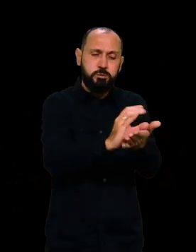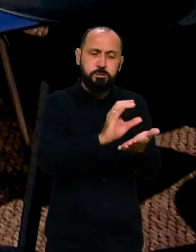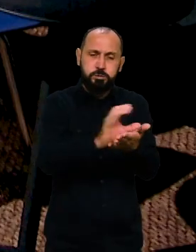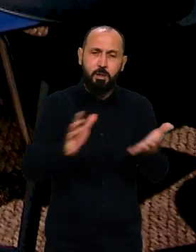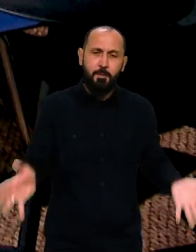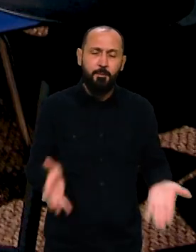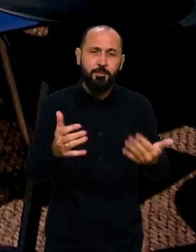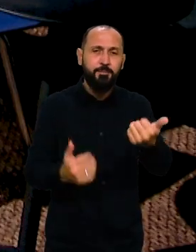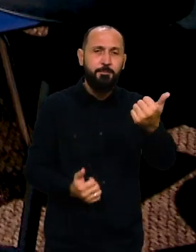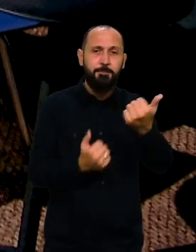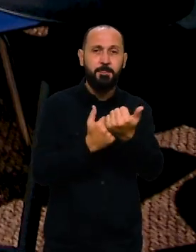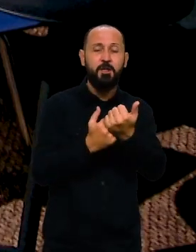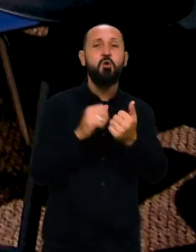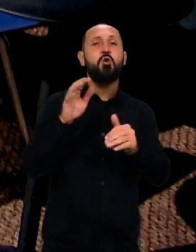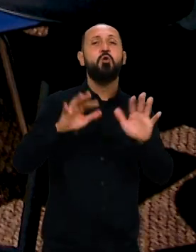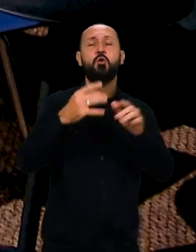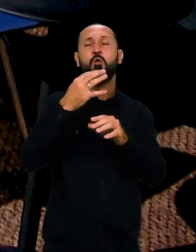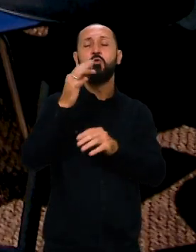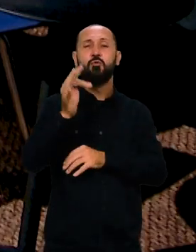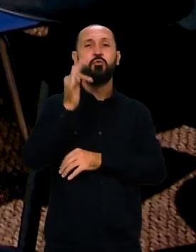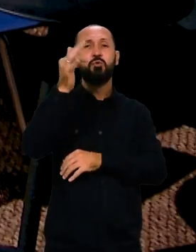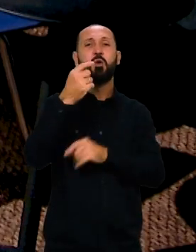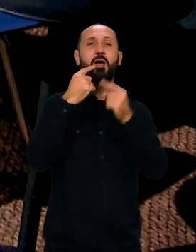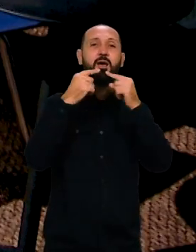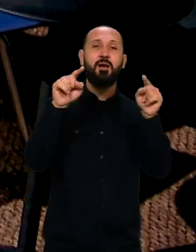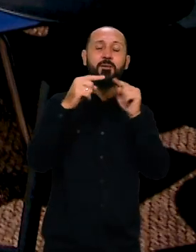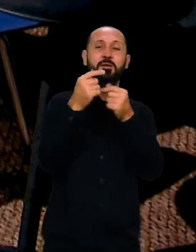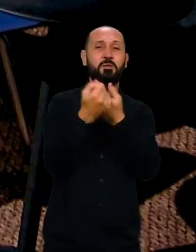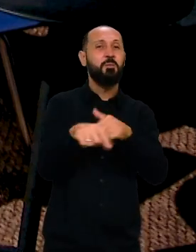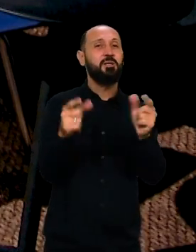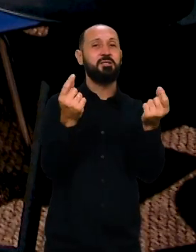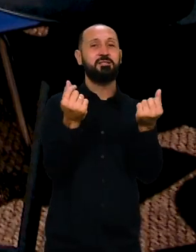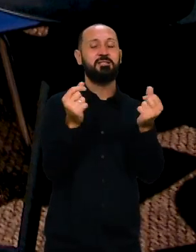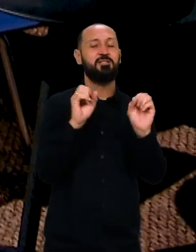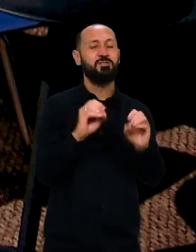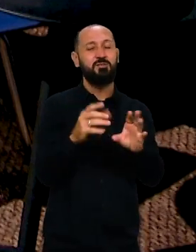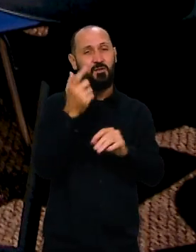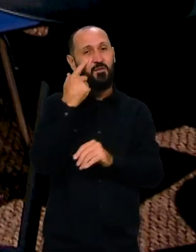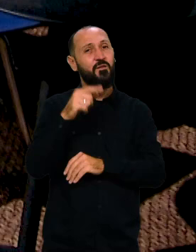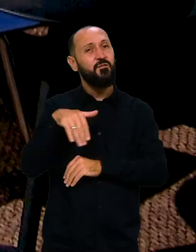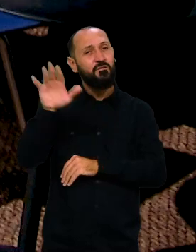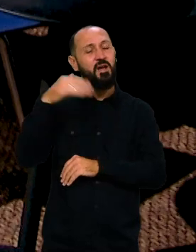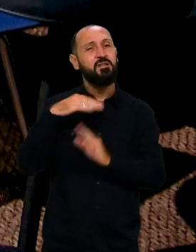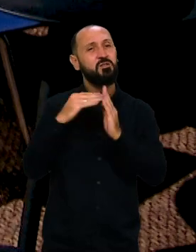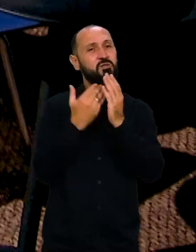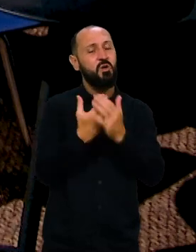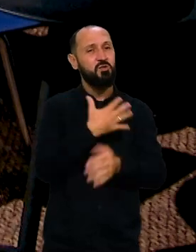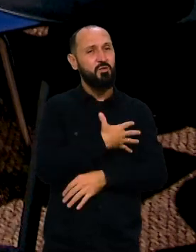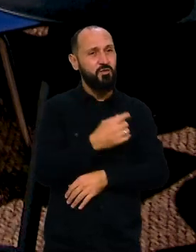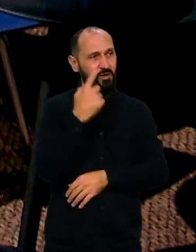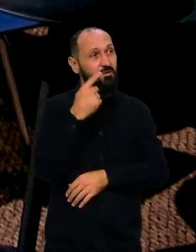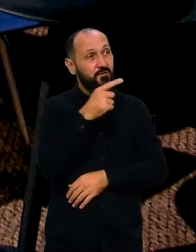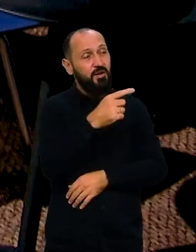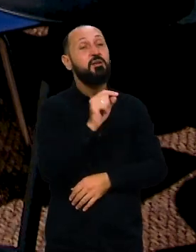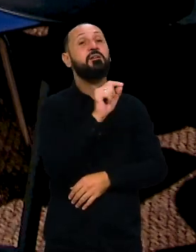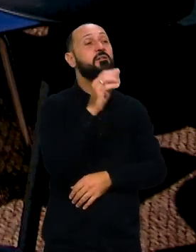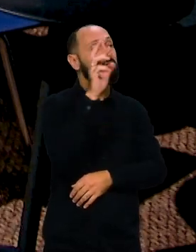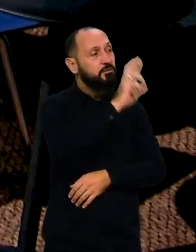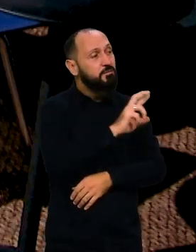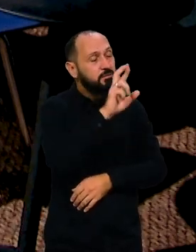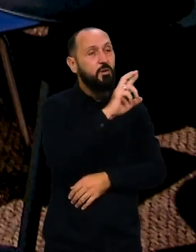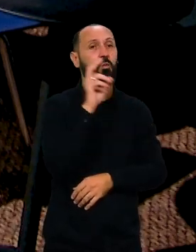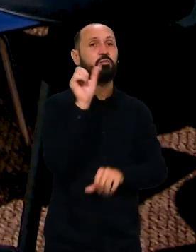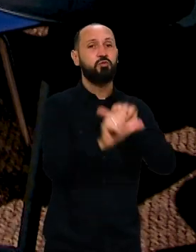sim. Quem um dia reclamar achar que não precisa de educação, olha, vai na escola do seu filho, vai lá